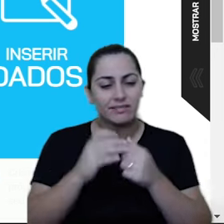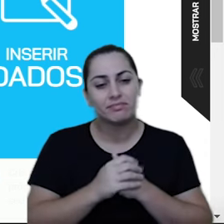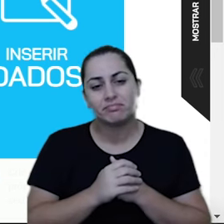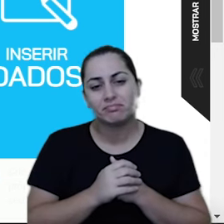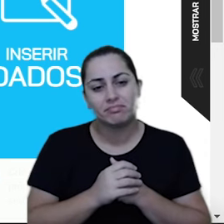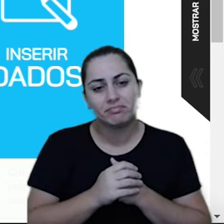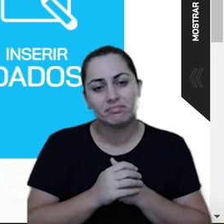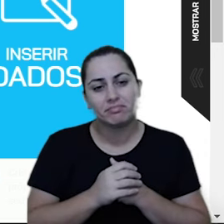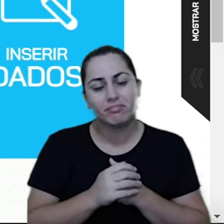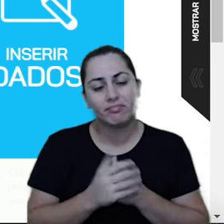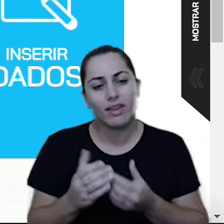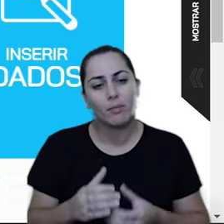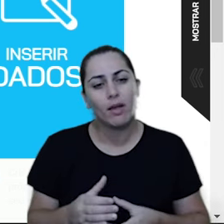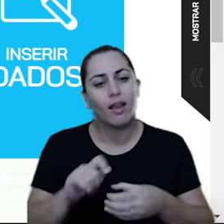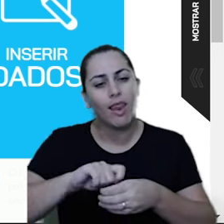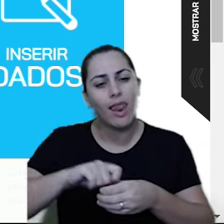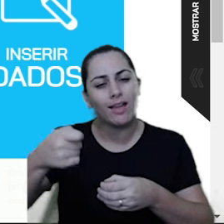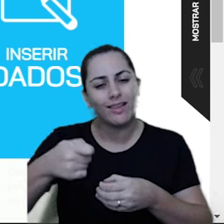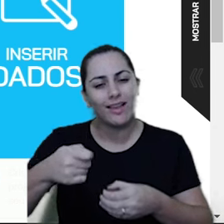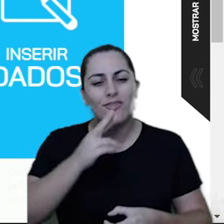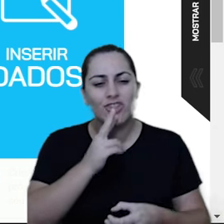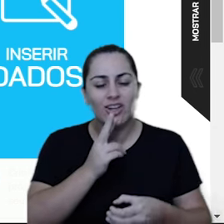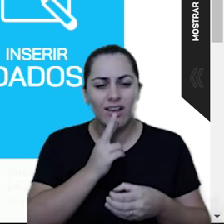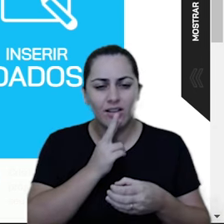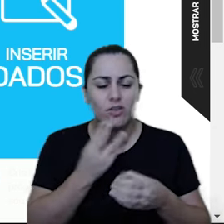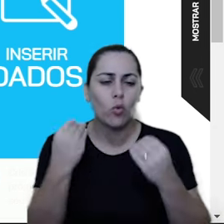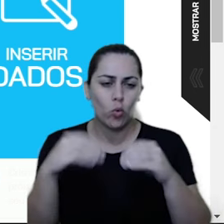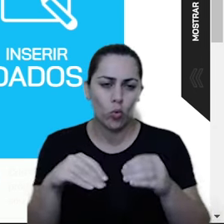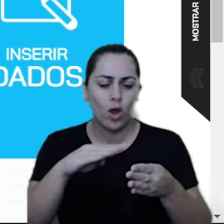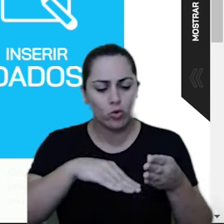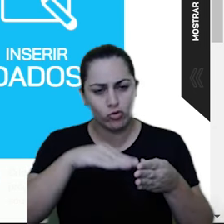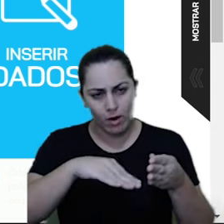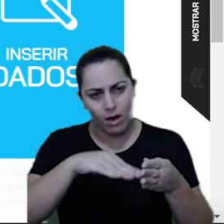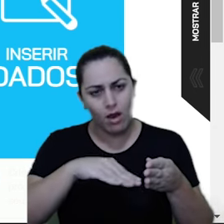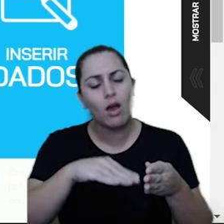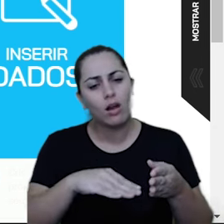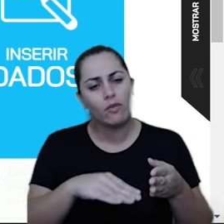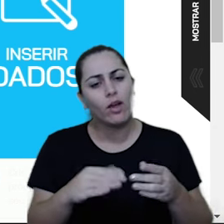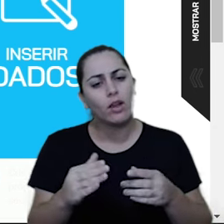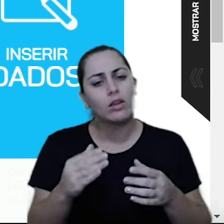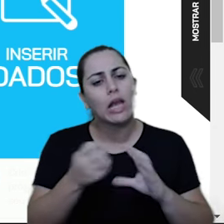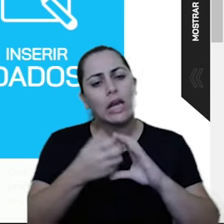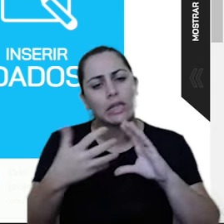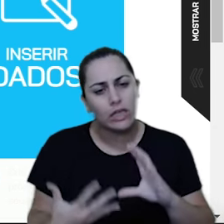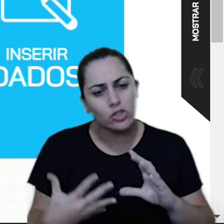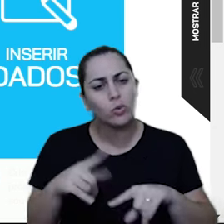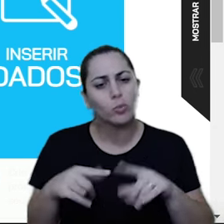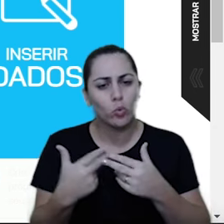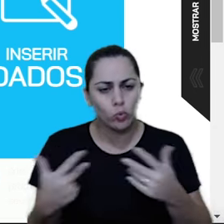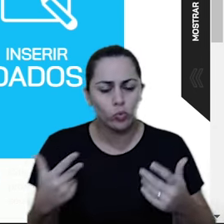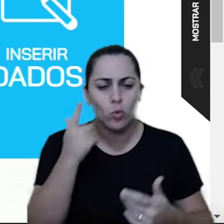eh uma lata de refrigerante ele tem um codigo de barra se eu inserir aqui o código de barra ele vai trazer todas as características do